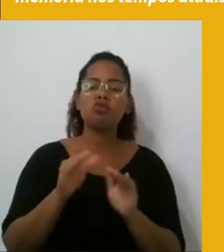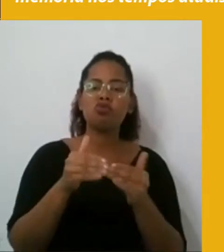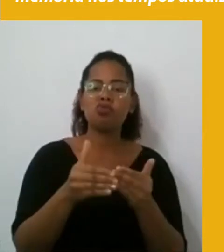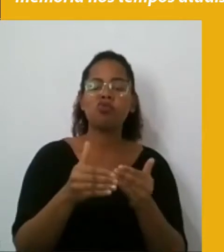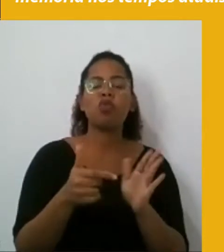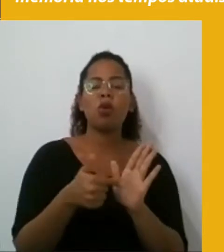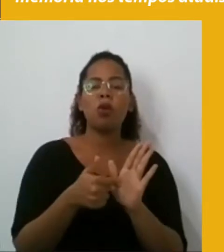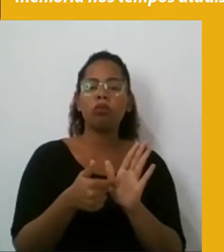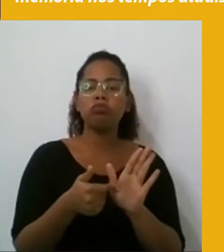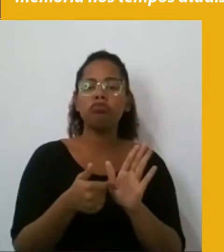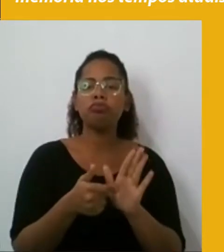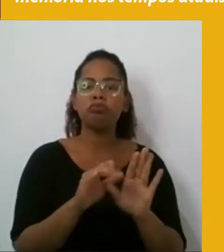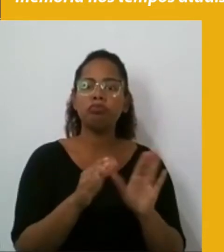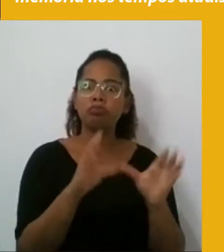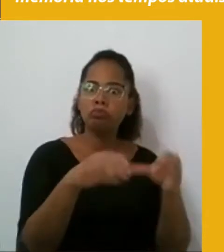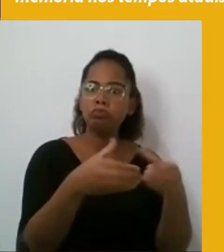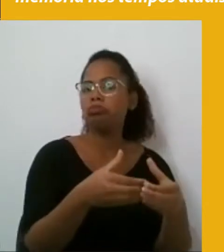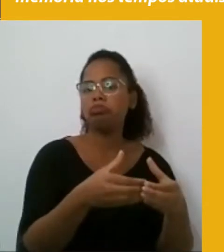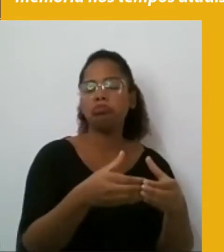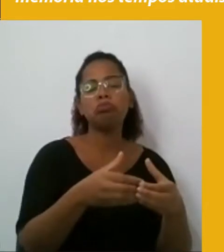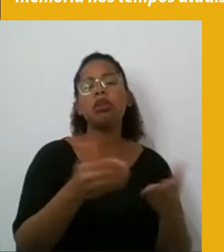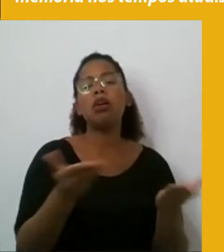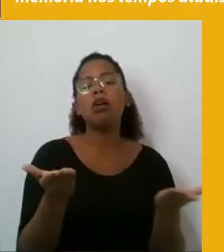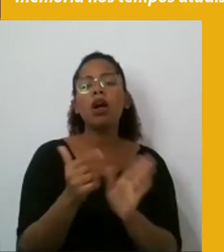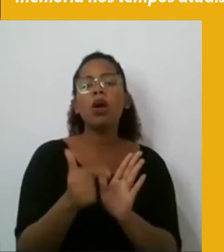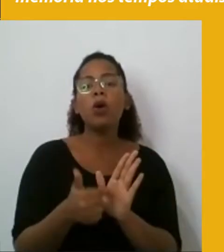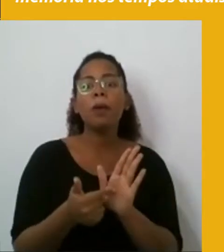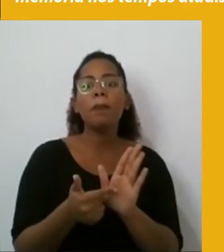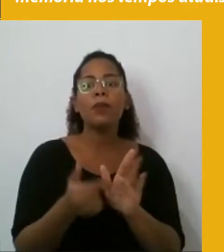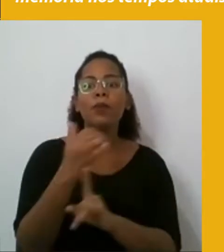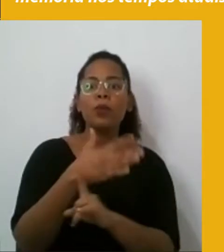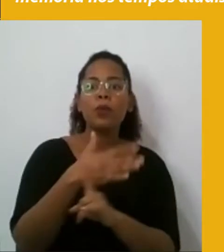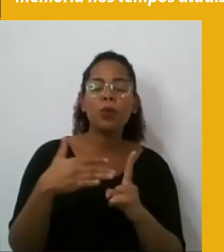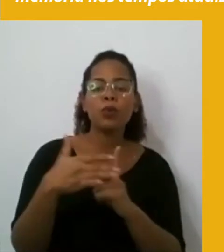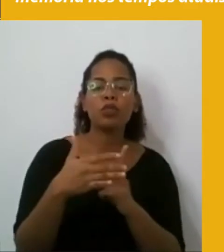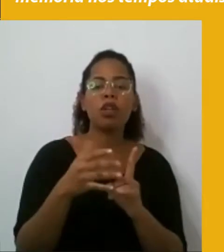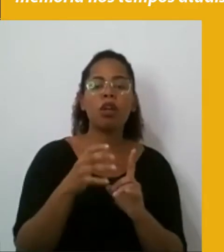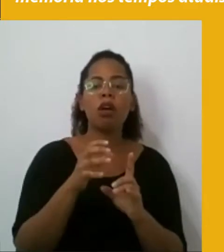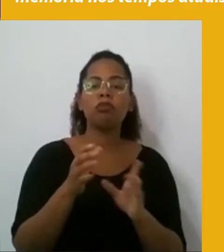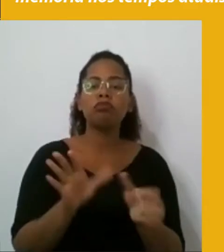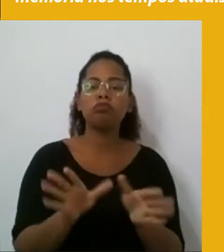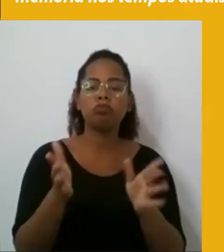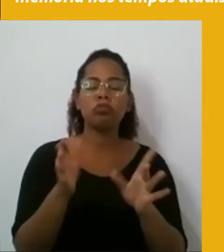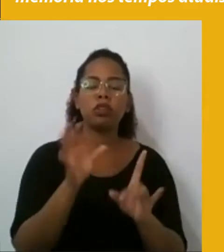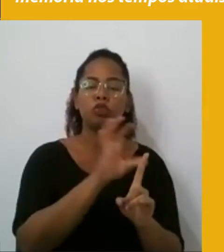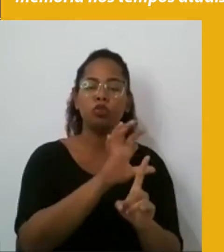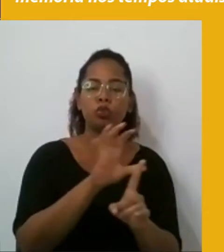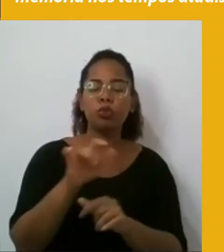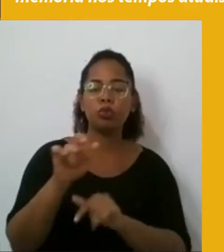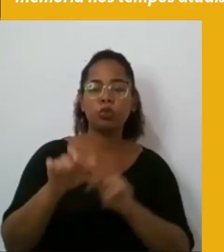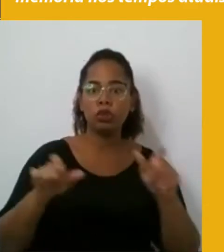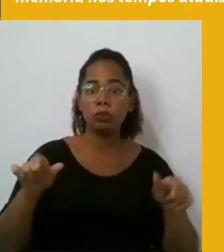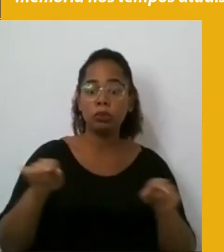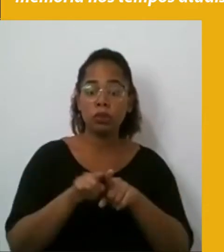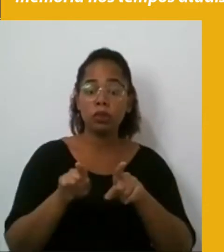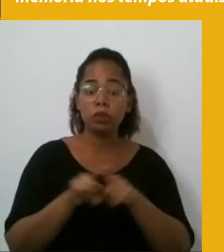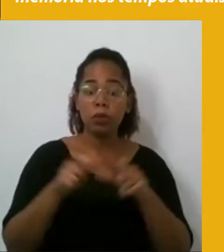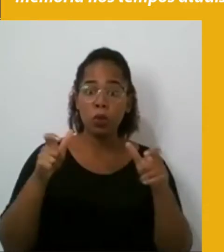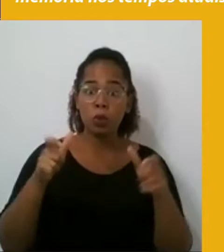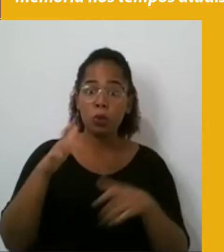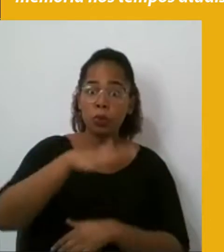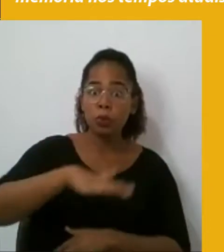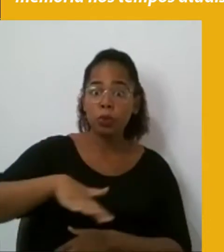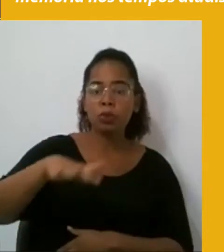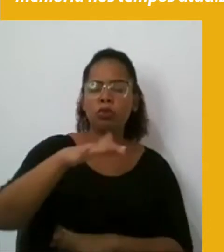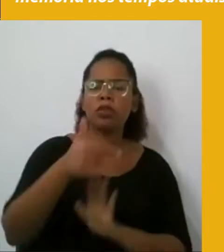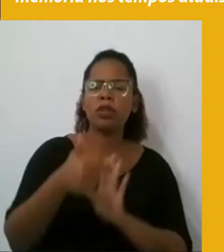iniciativas comunitárias, do patrimônio local e do próprio território como objeto cultural, né? E aí, então, esses museus